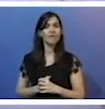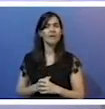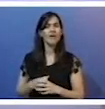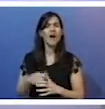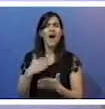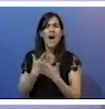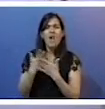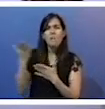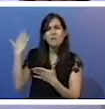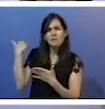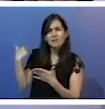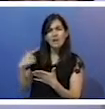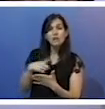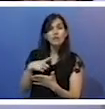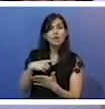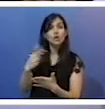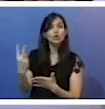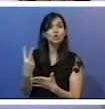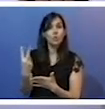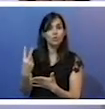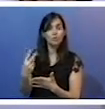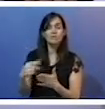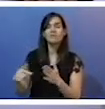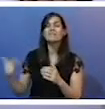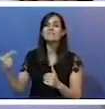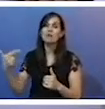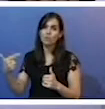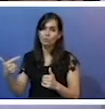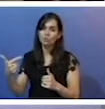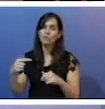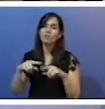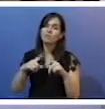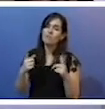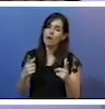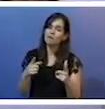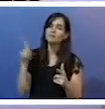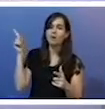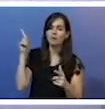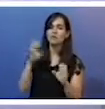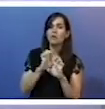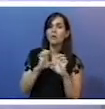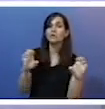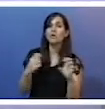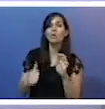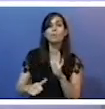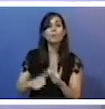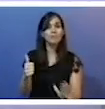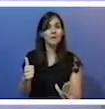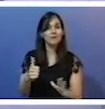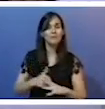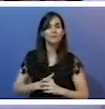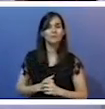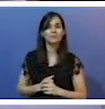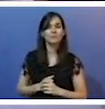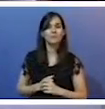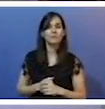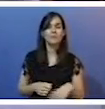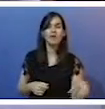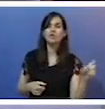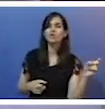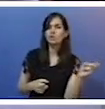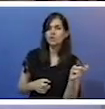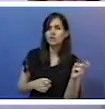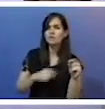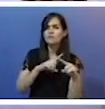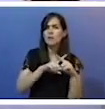2º grau Mas pode acontecer igual a essa de ser uma equação do primeiro grau tão para resolver vou deixar o x sozinho no lado